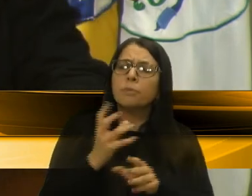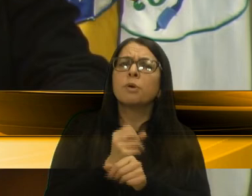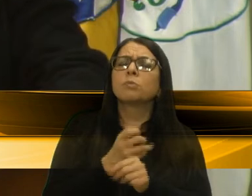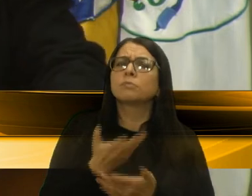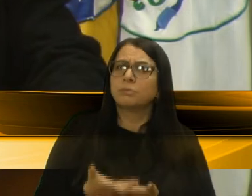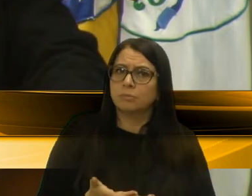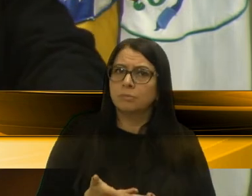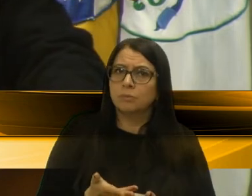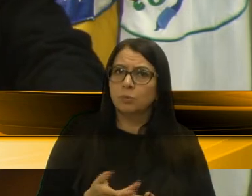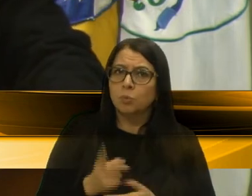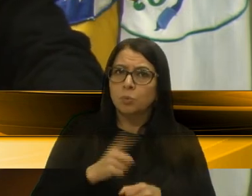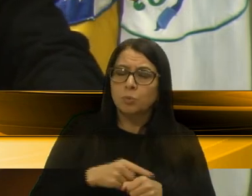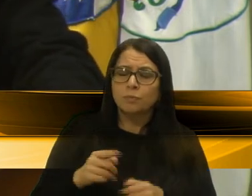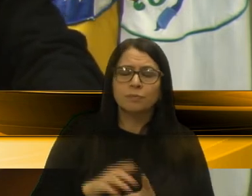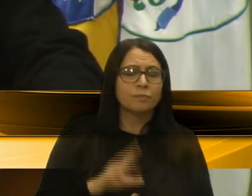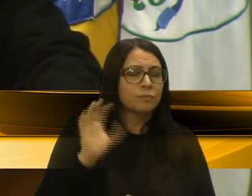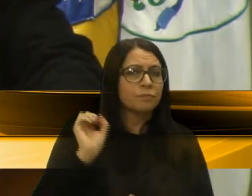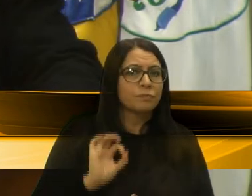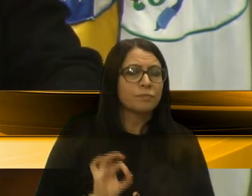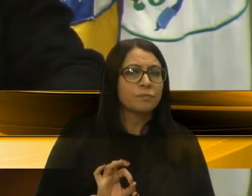conta. Quanto tempo